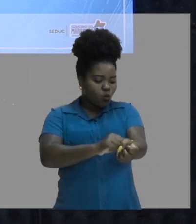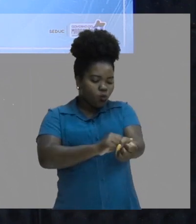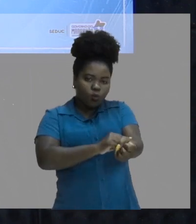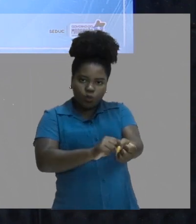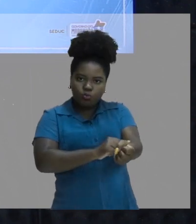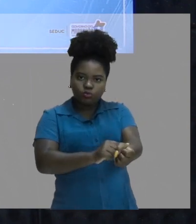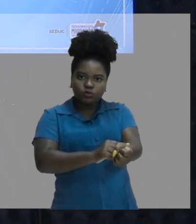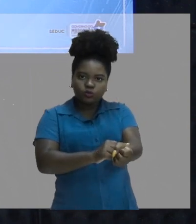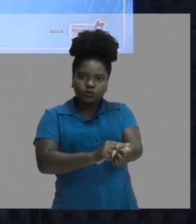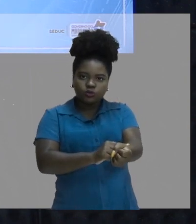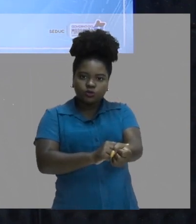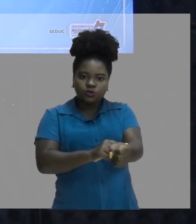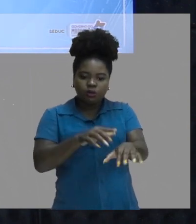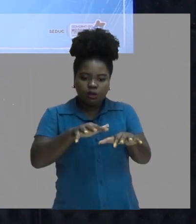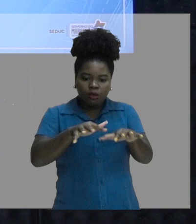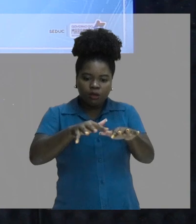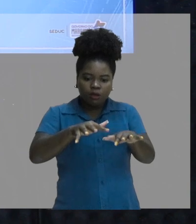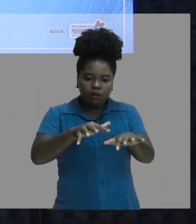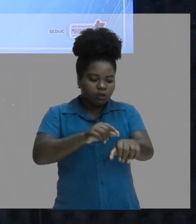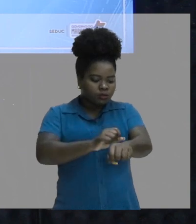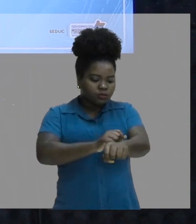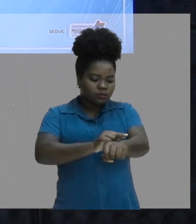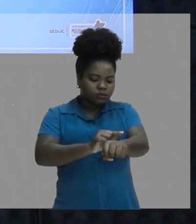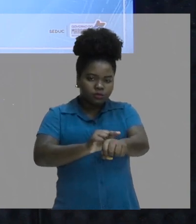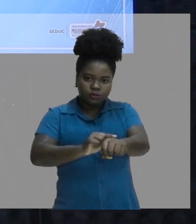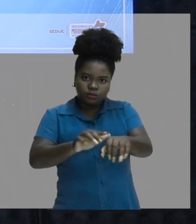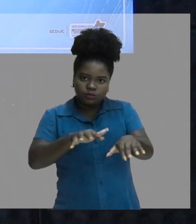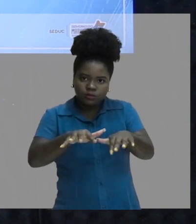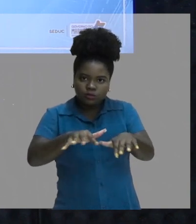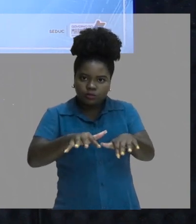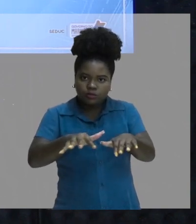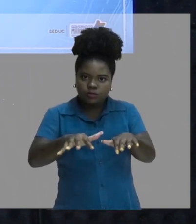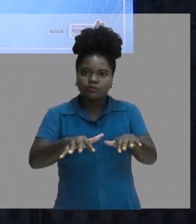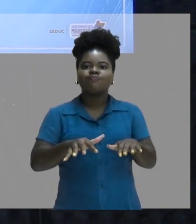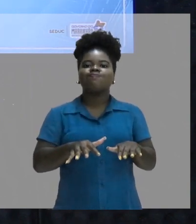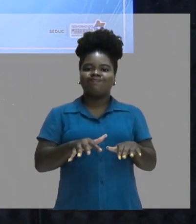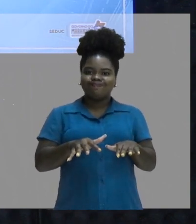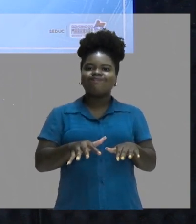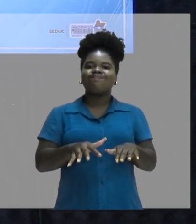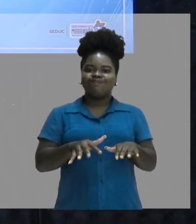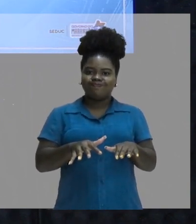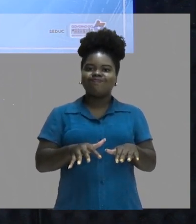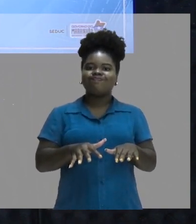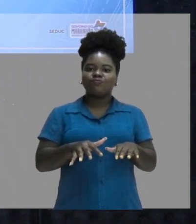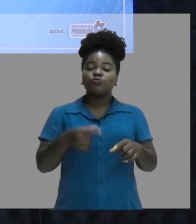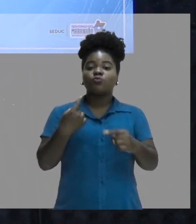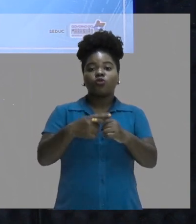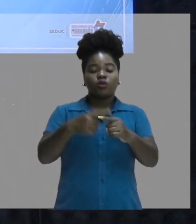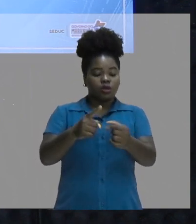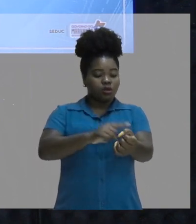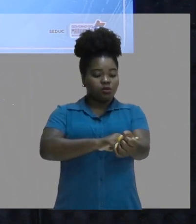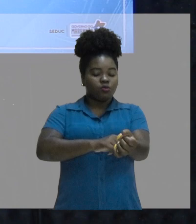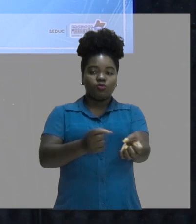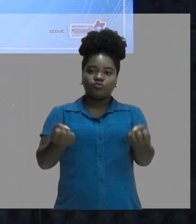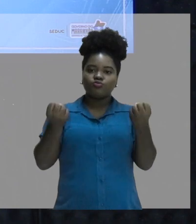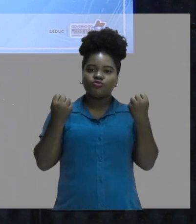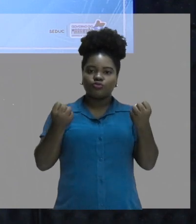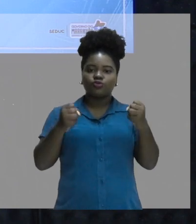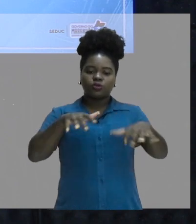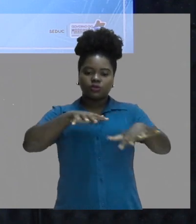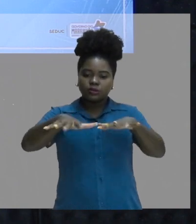Ali a musculatura está buscando o quê? Aquecer, está buscando se movimentar. Por isso que a gente fica tremendo. O músculo é responsável pela produção